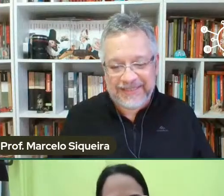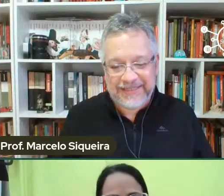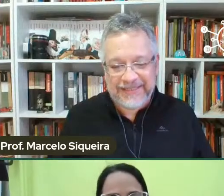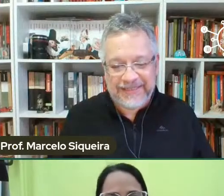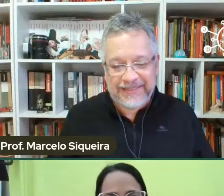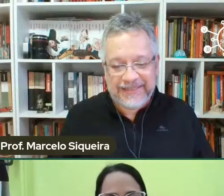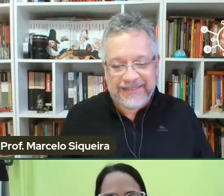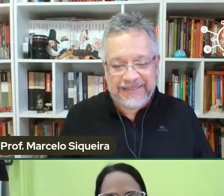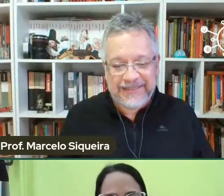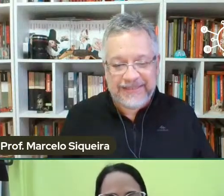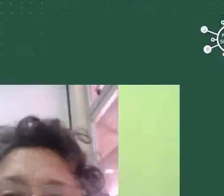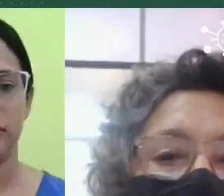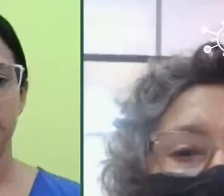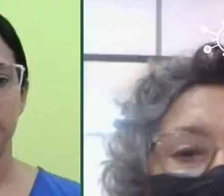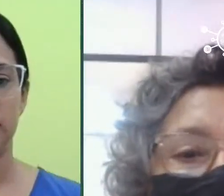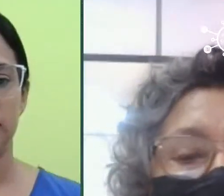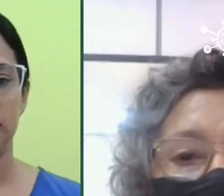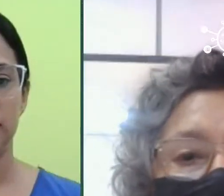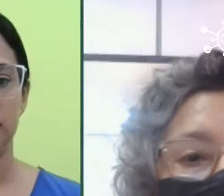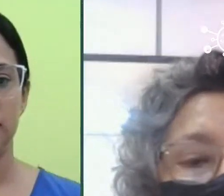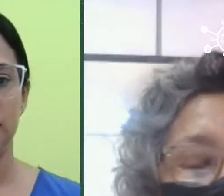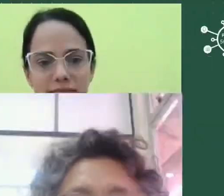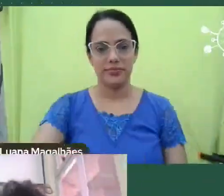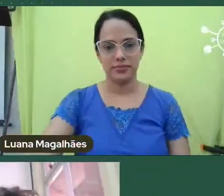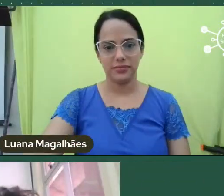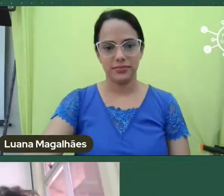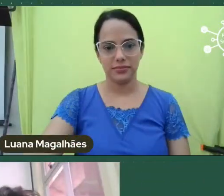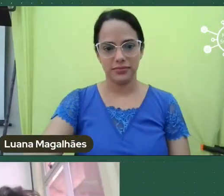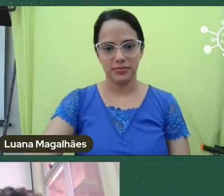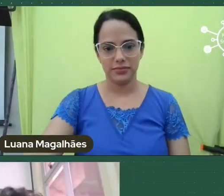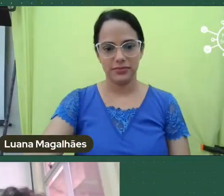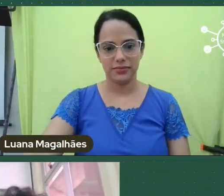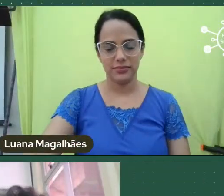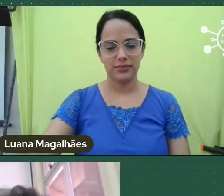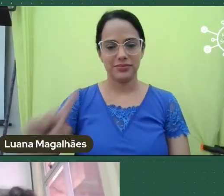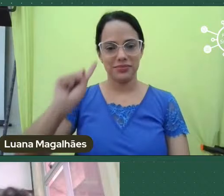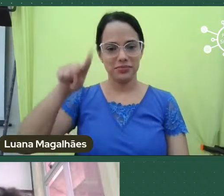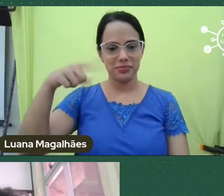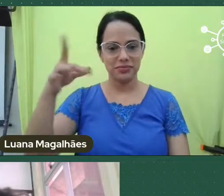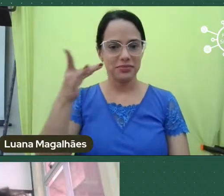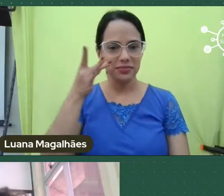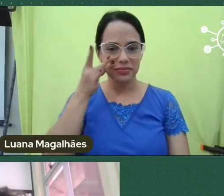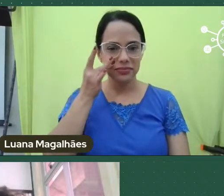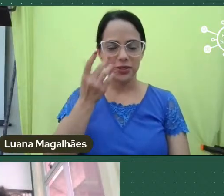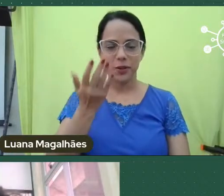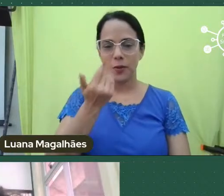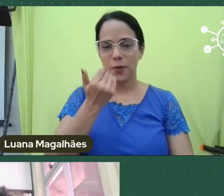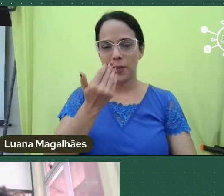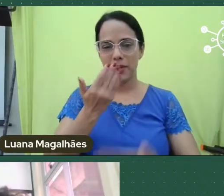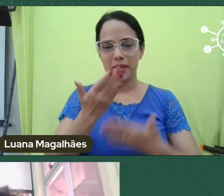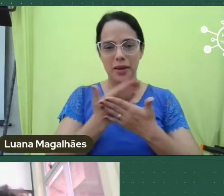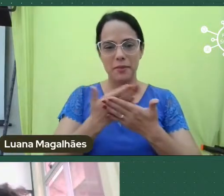Tchau. Na próxima vez é presencial, viu? Para a gente comer tapioca na hora do intervalo.